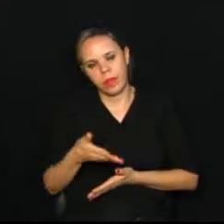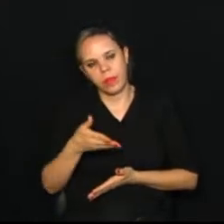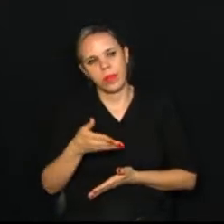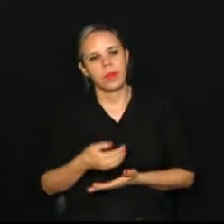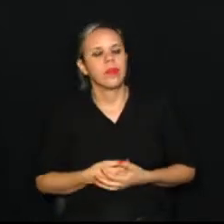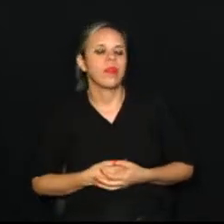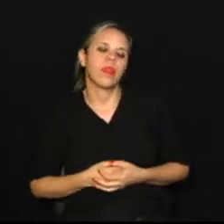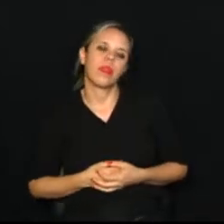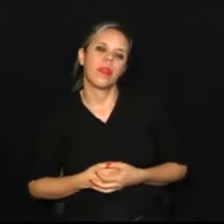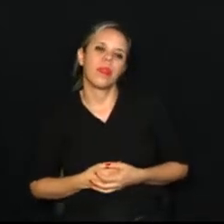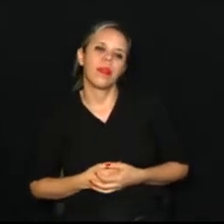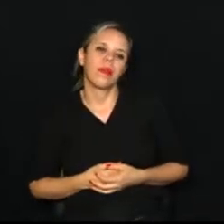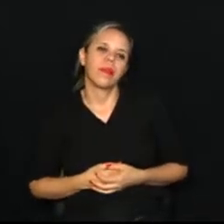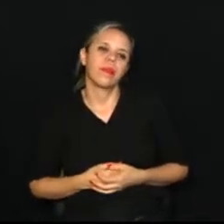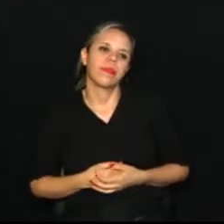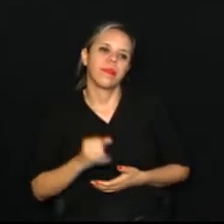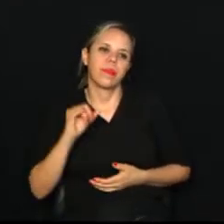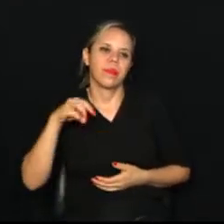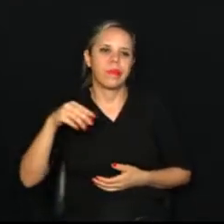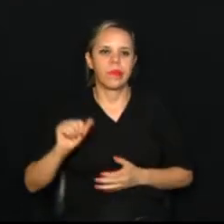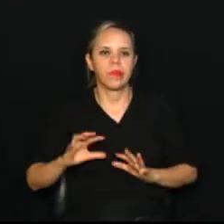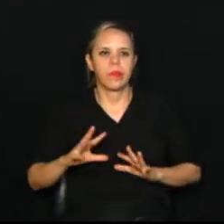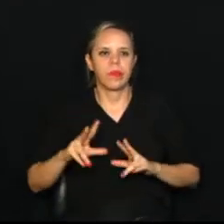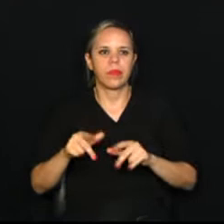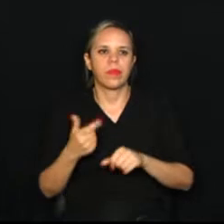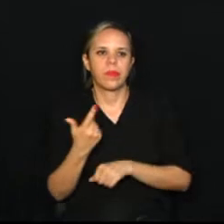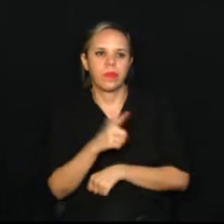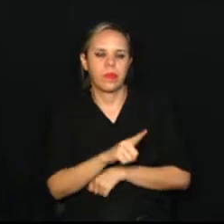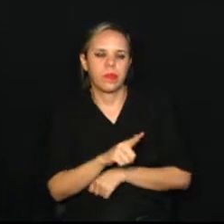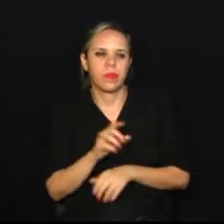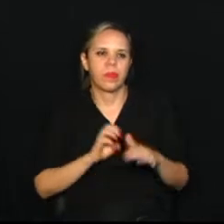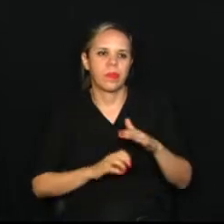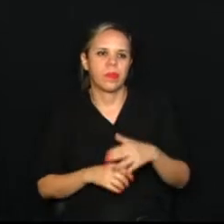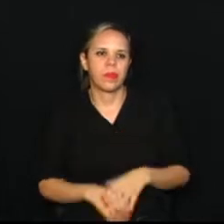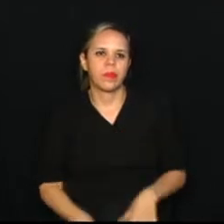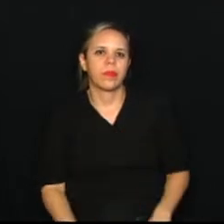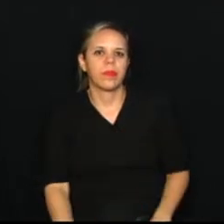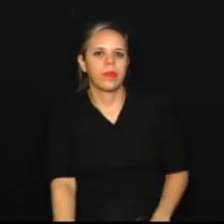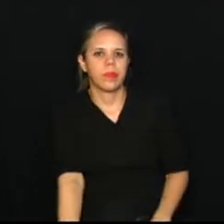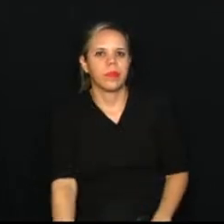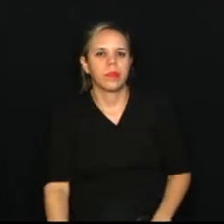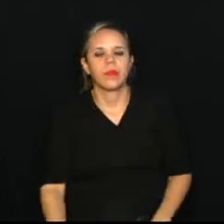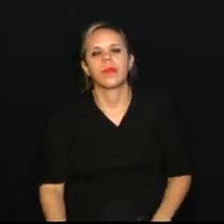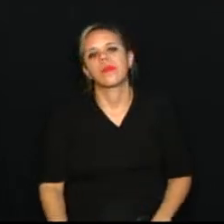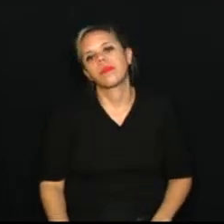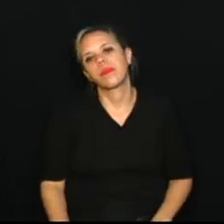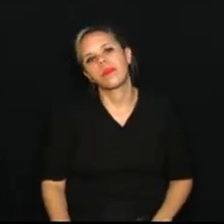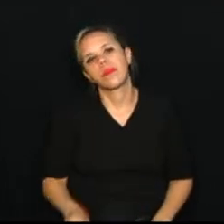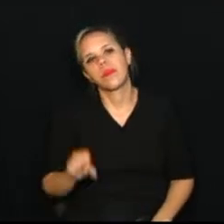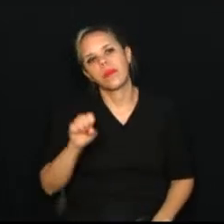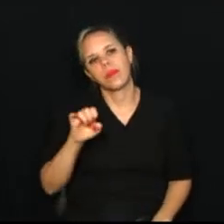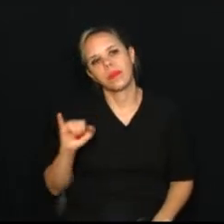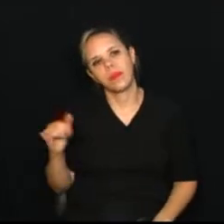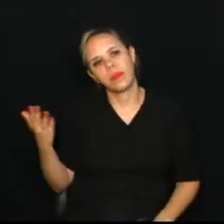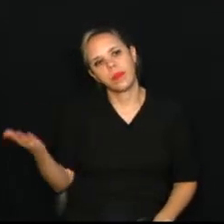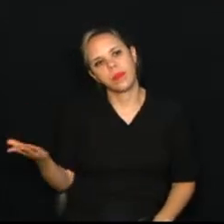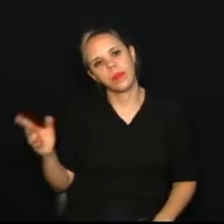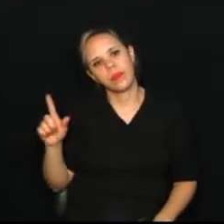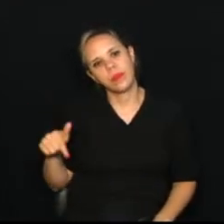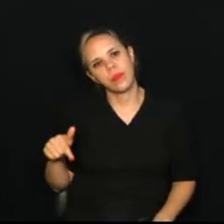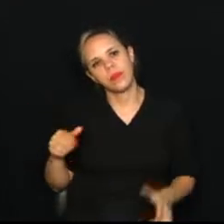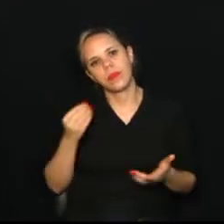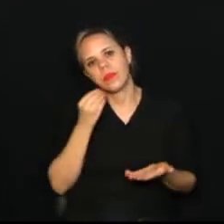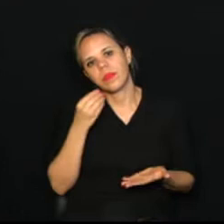prefeito, para a IMA e para todas as outras empresas, é tudo via SEI, não é? Que é um